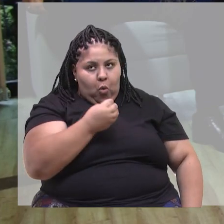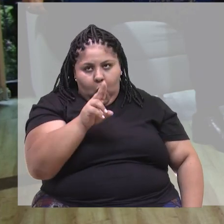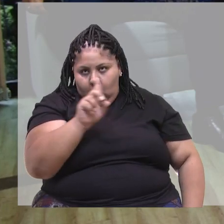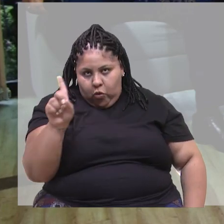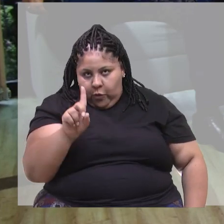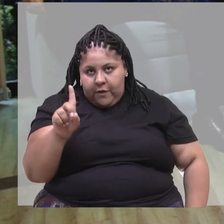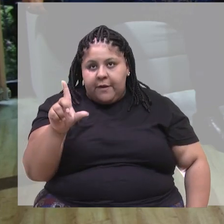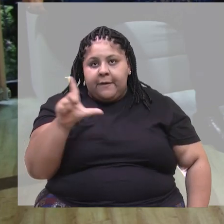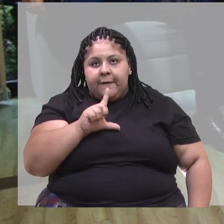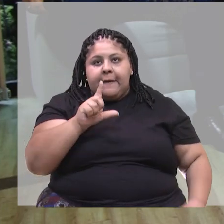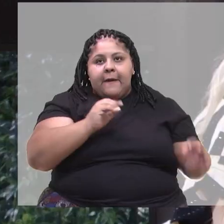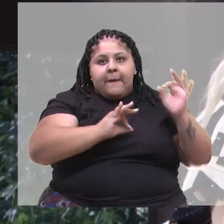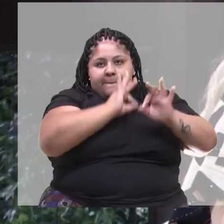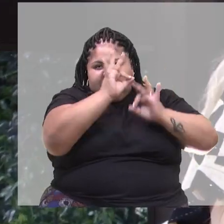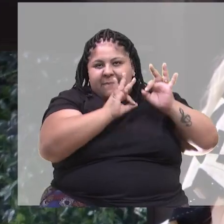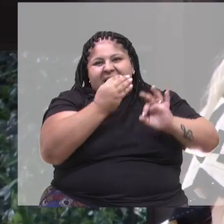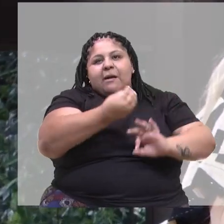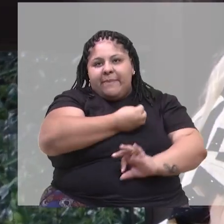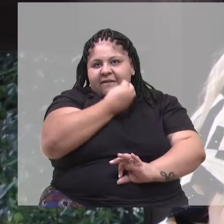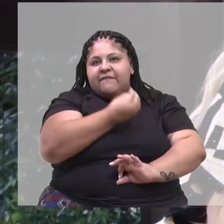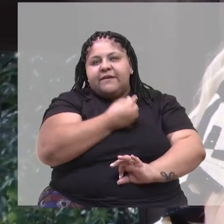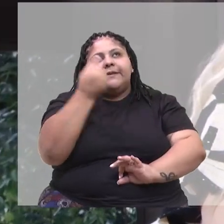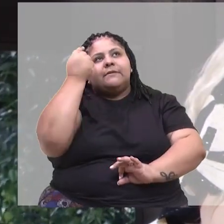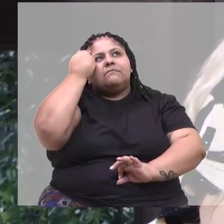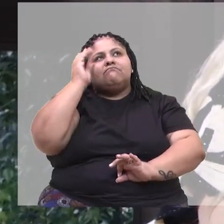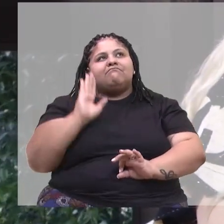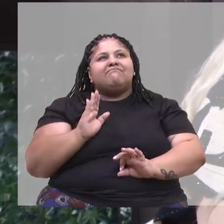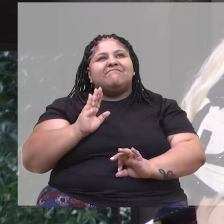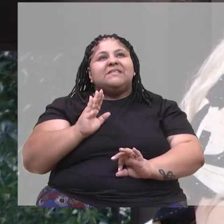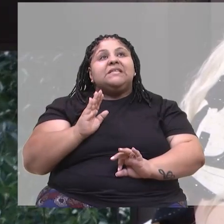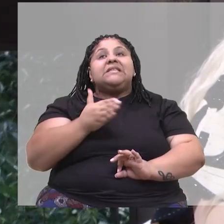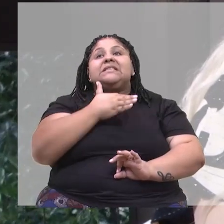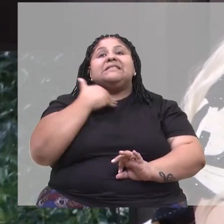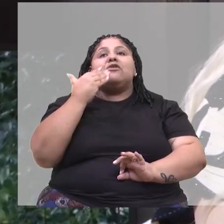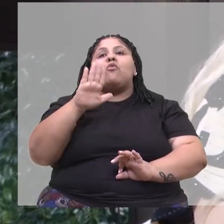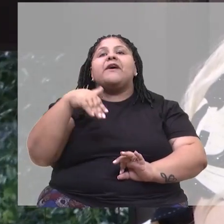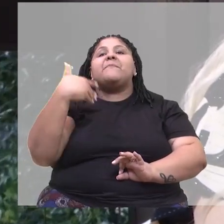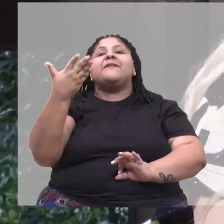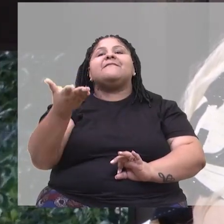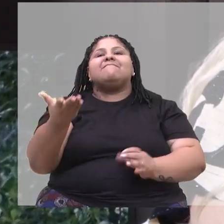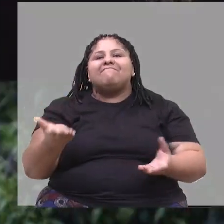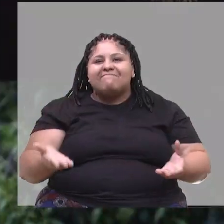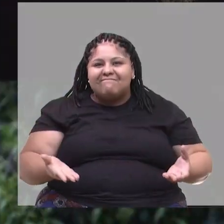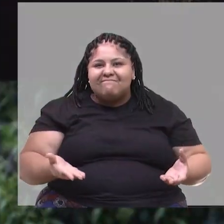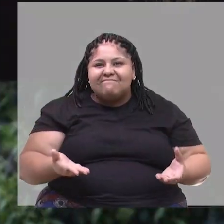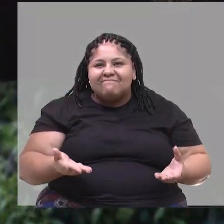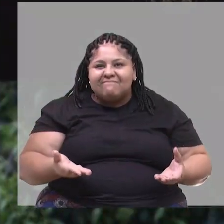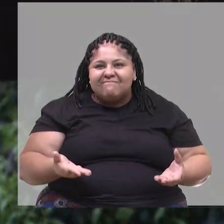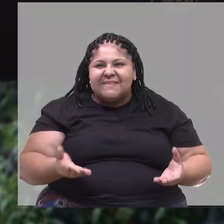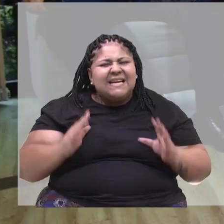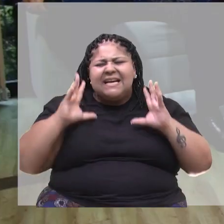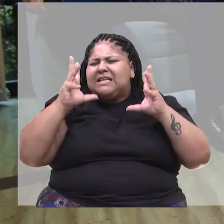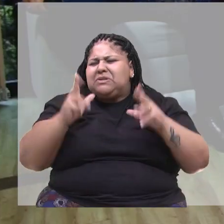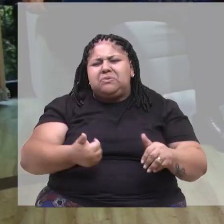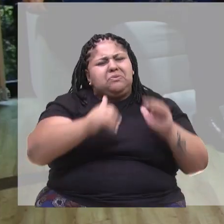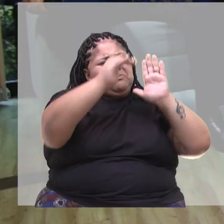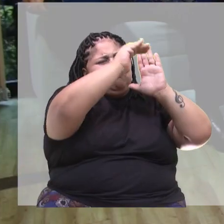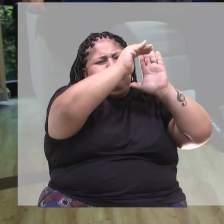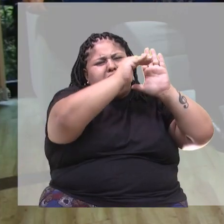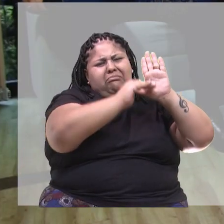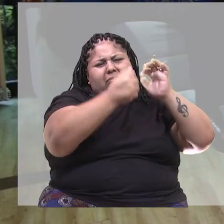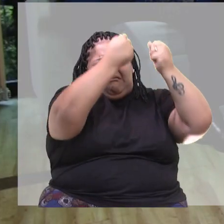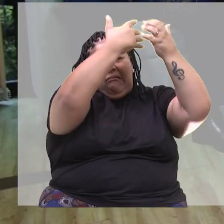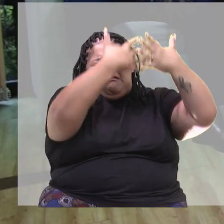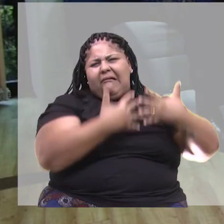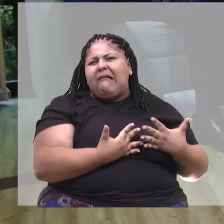deficiente ou não, ela quer preparar ele para a vida. Ela pensa, se eu não estiver aqui amanhã, Isso. Então, eu acho que é tudo isso, sabe? A